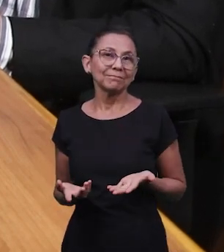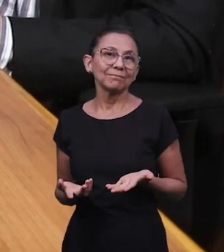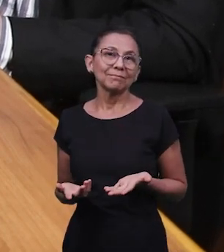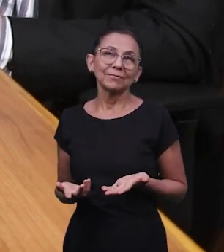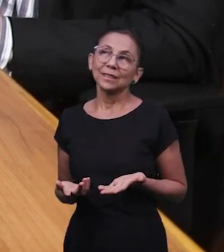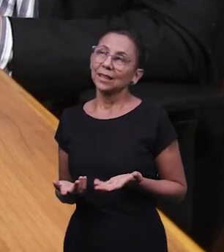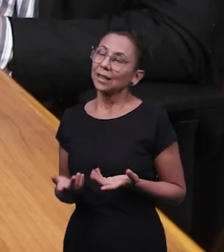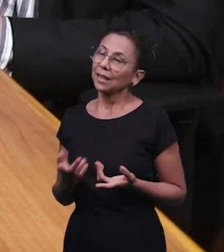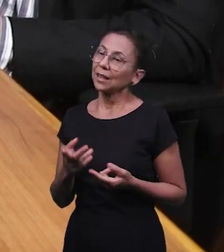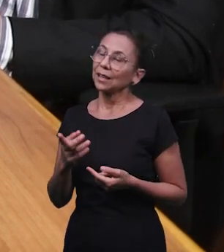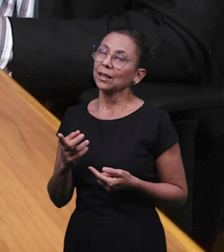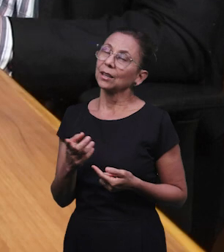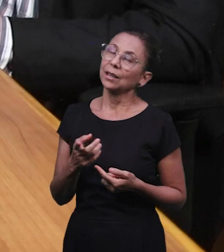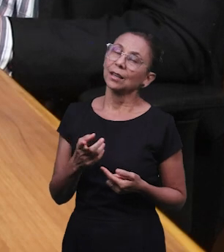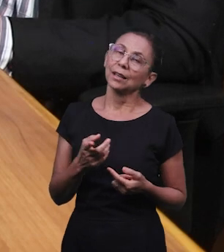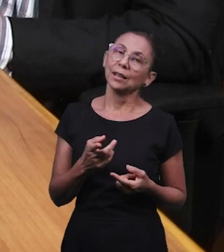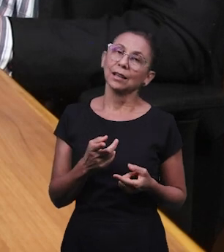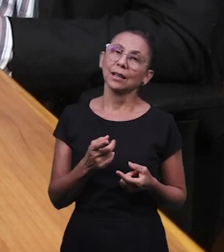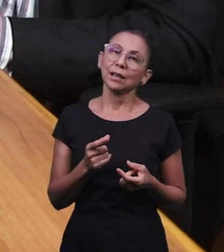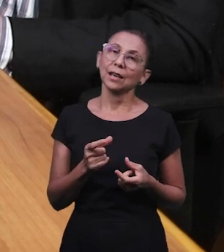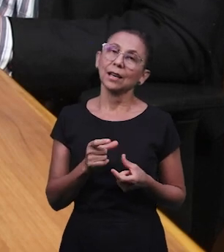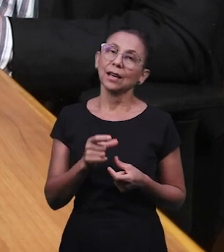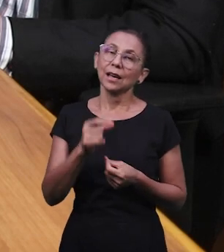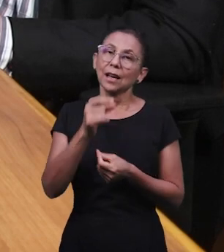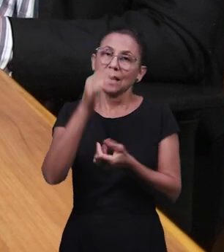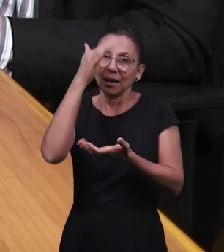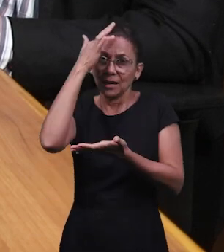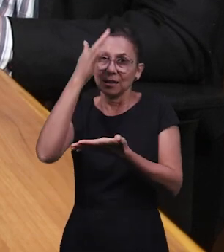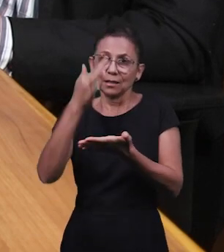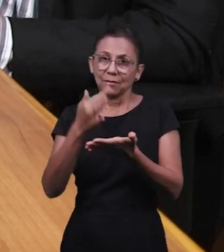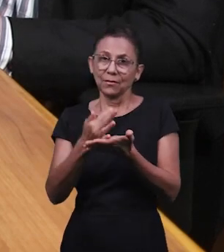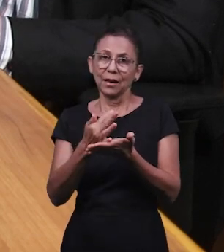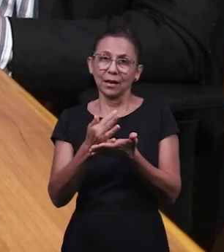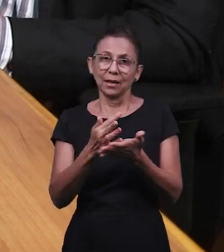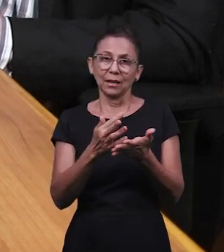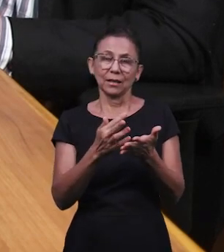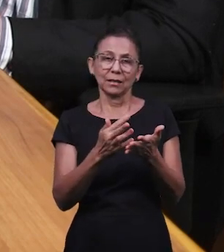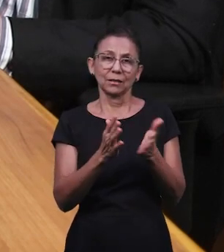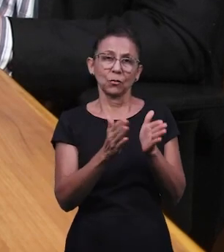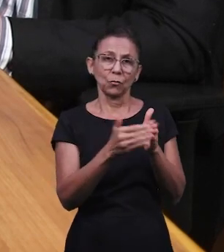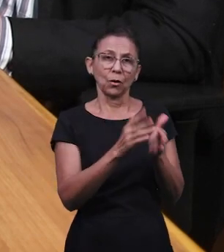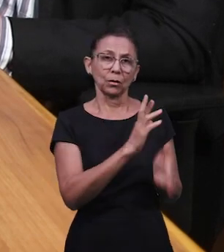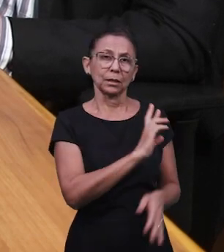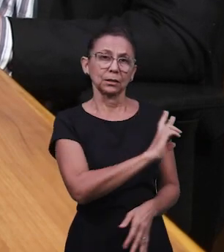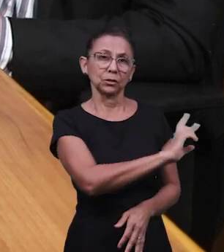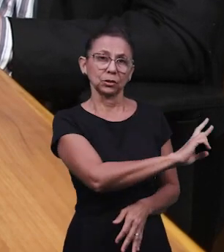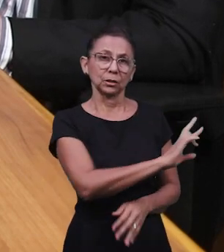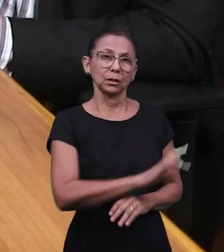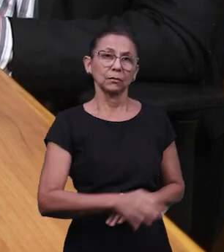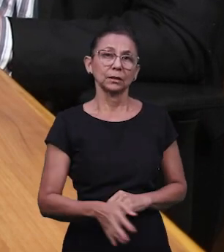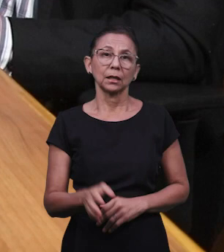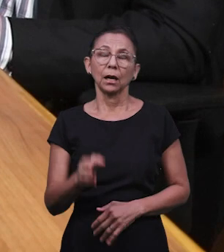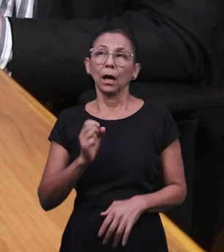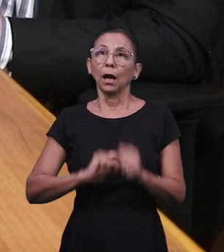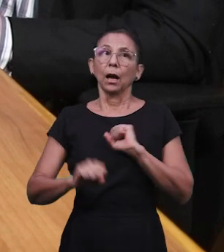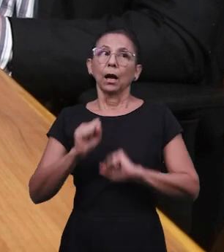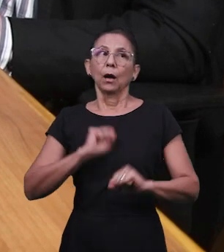Você não consegue, você tende, essa fé religiosa, ela tende ao desespero.